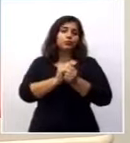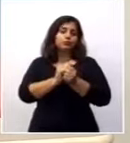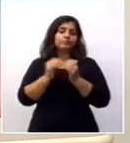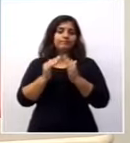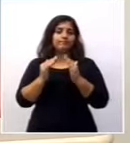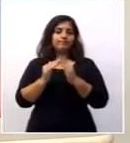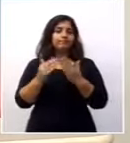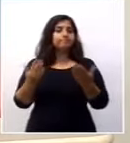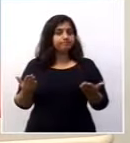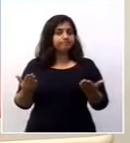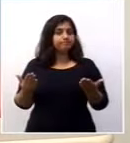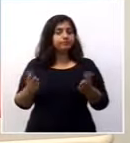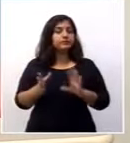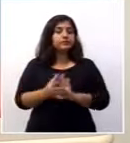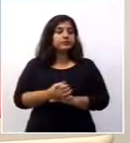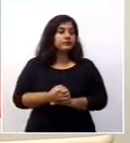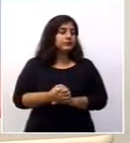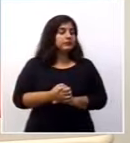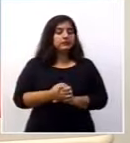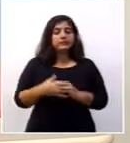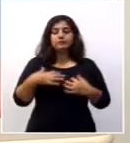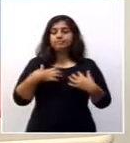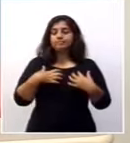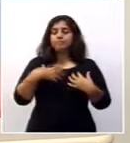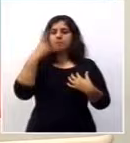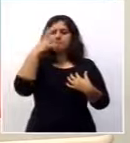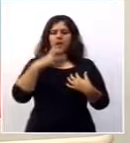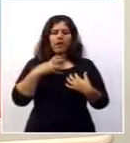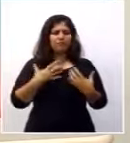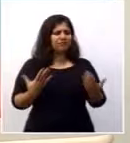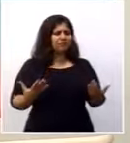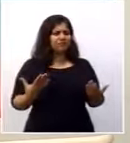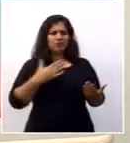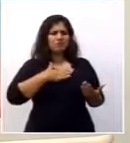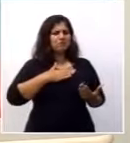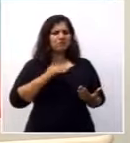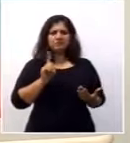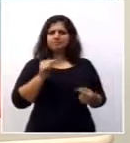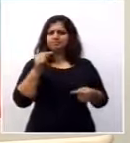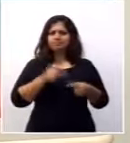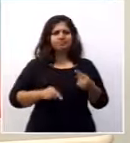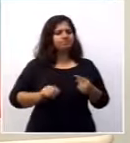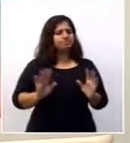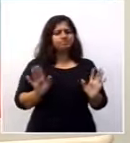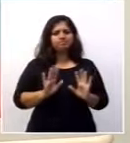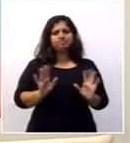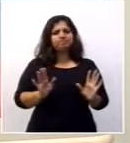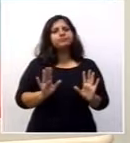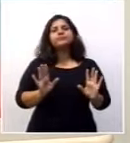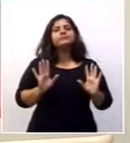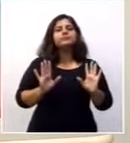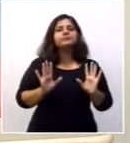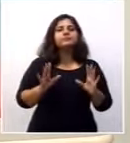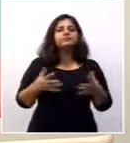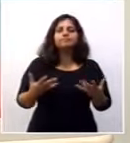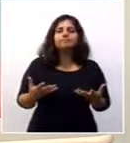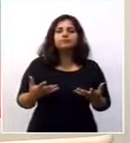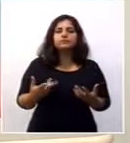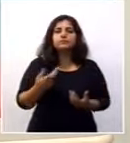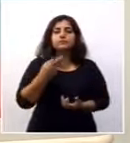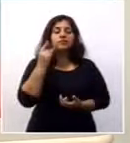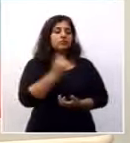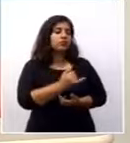conosco. Nossa, que Tonho ficou muito bravo. Tonho não gostou nadinha. Ele simplesmente virou